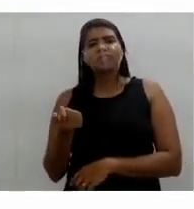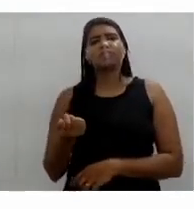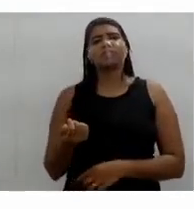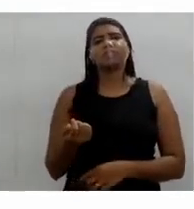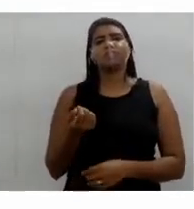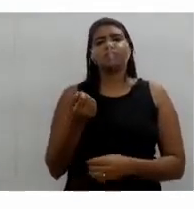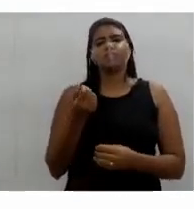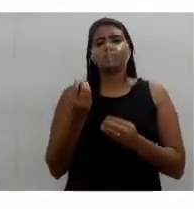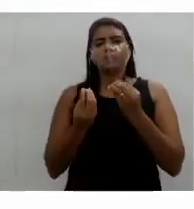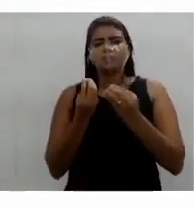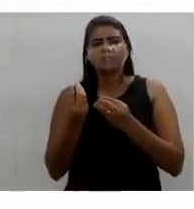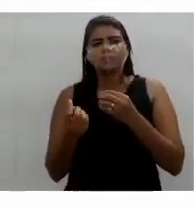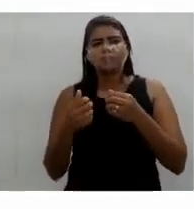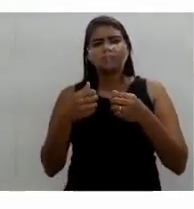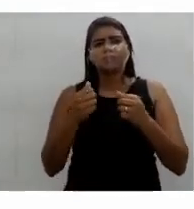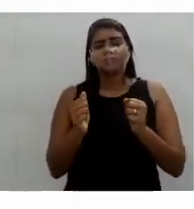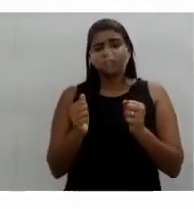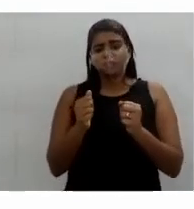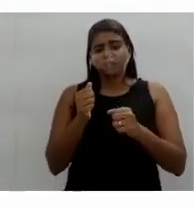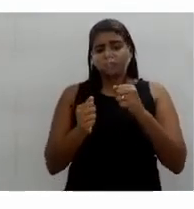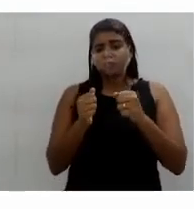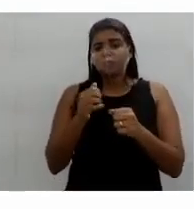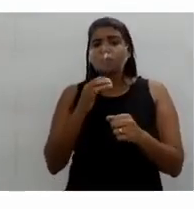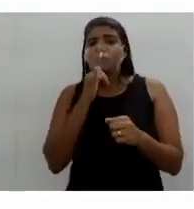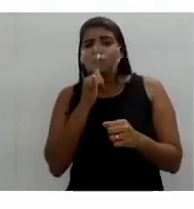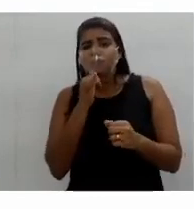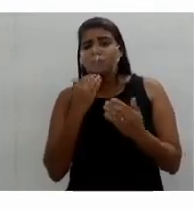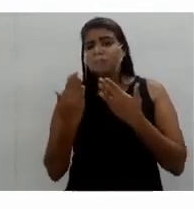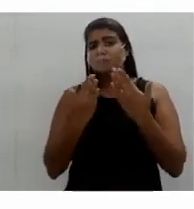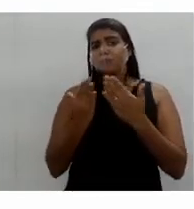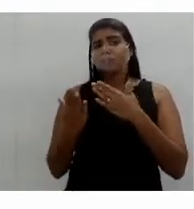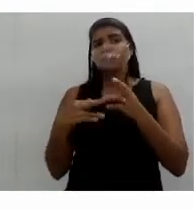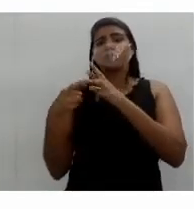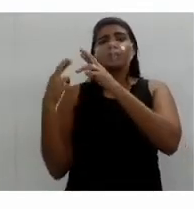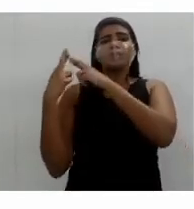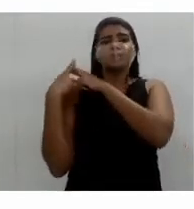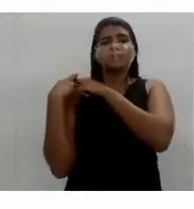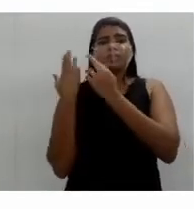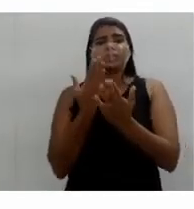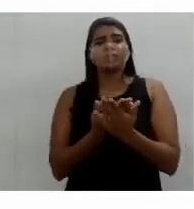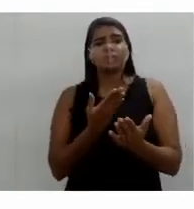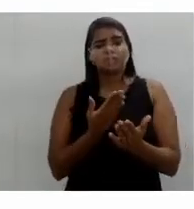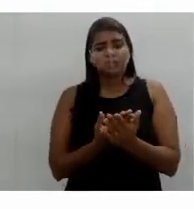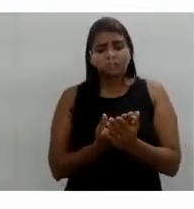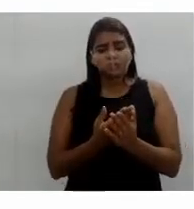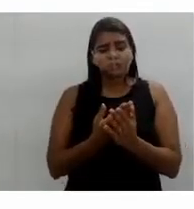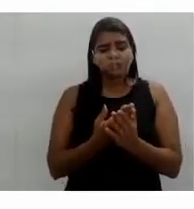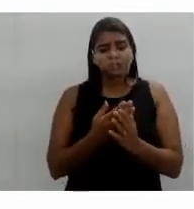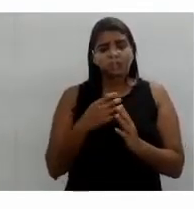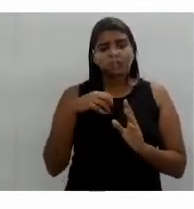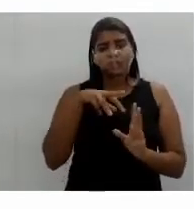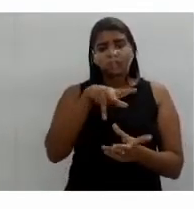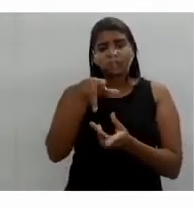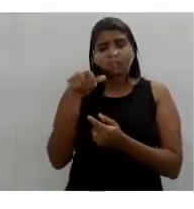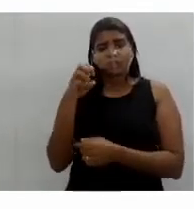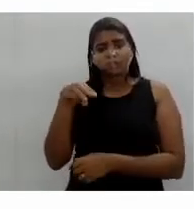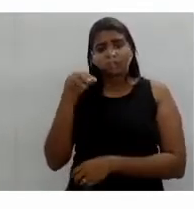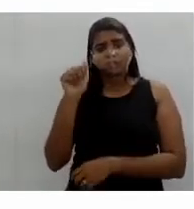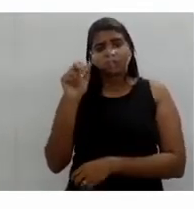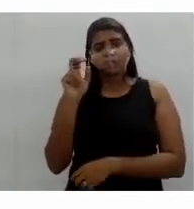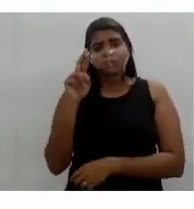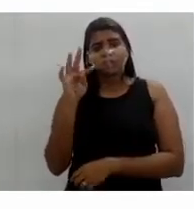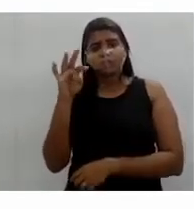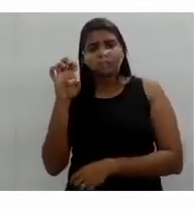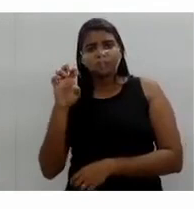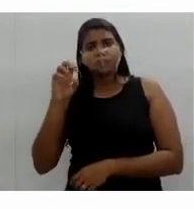exploração espacial não tripulado, cuja missão era estudar o planeta Marte, permanecendo ativo